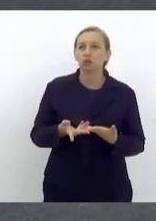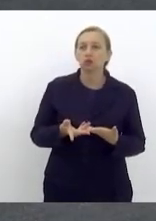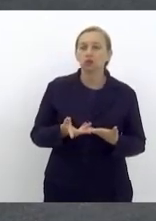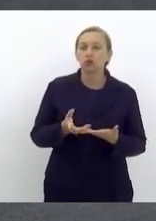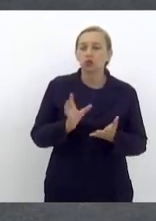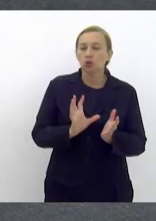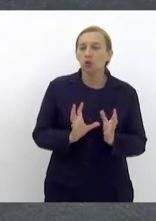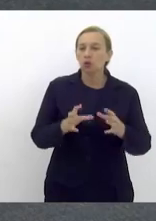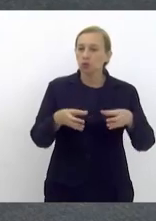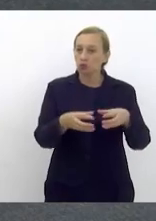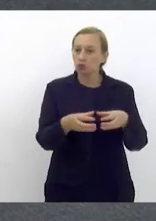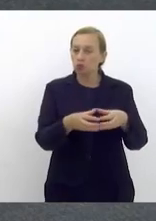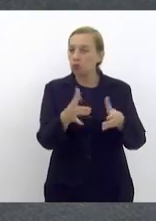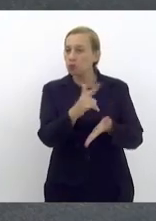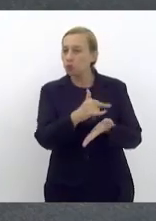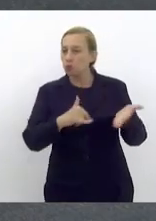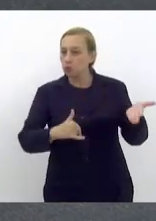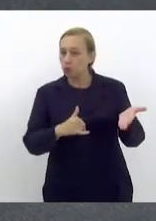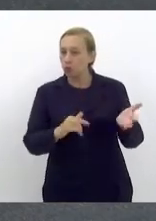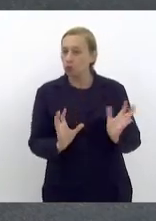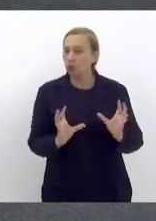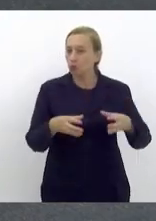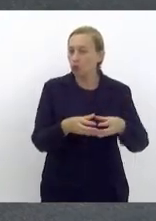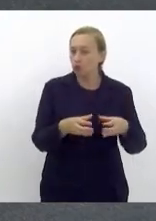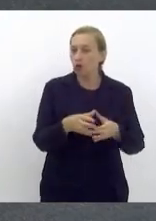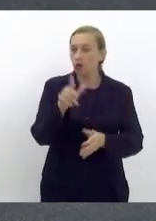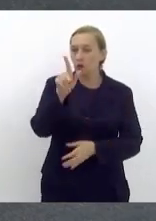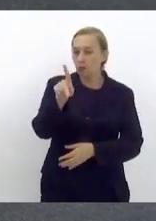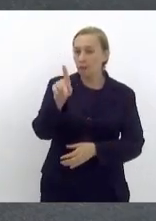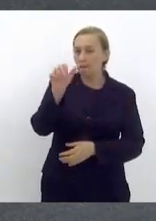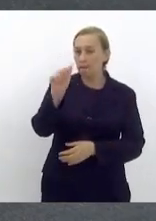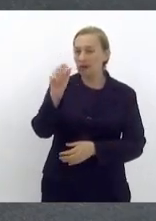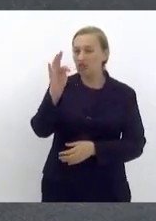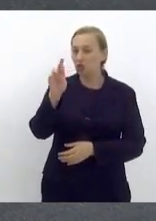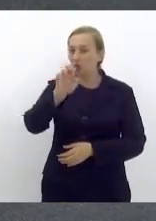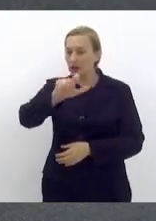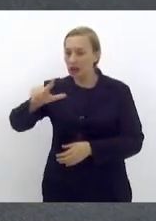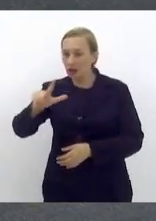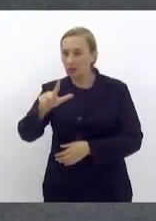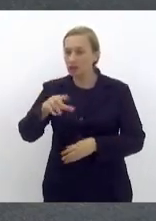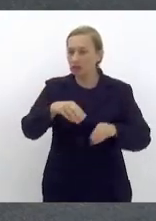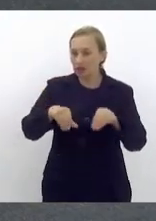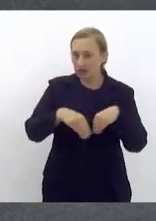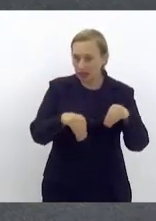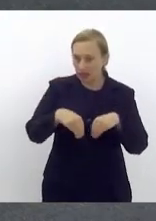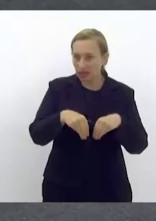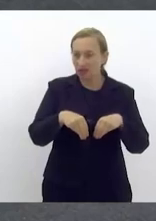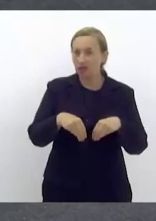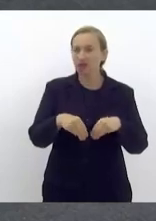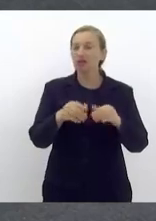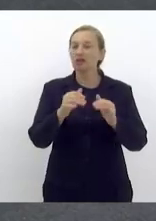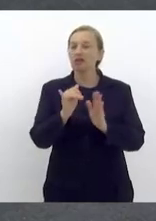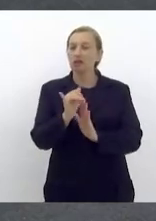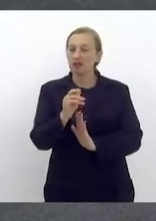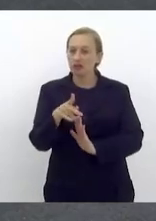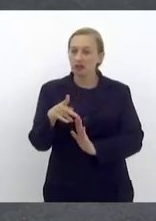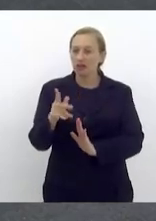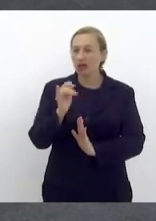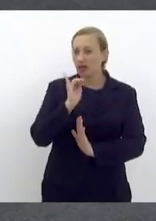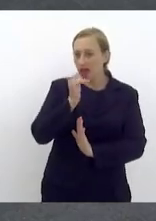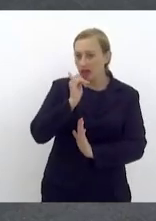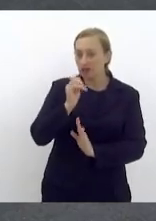de Documentação da Comissão Pastoral da Terra, da CPT, que retrata isso. Então, dizer